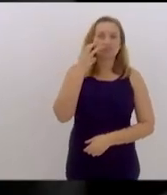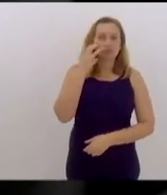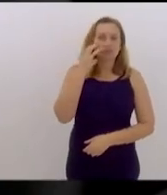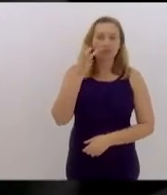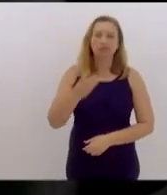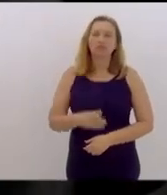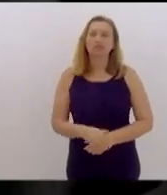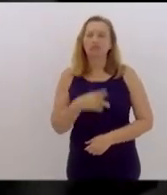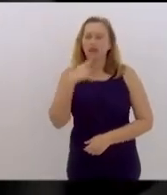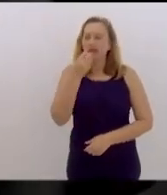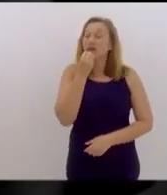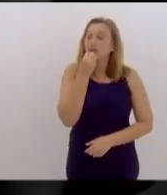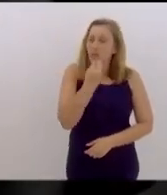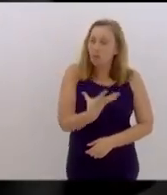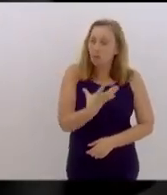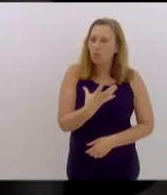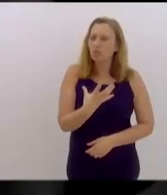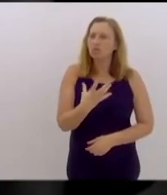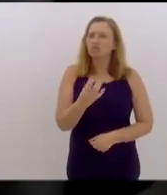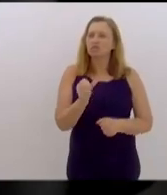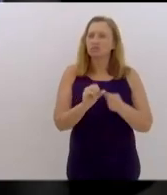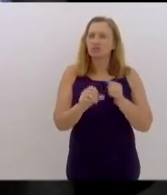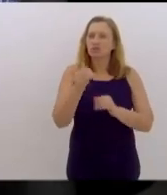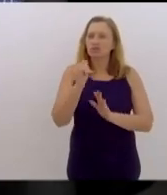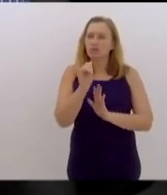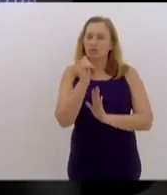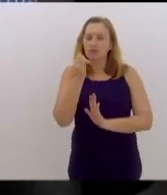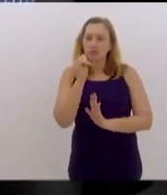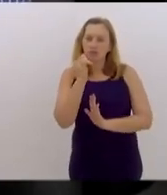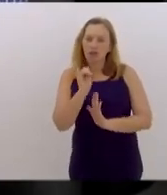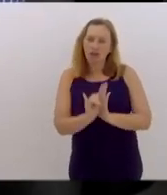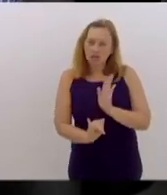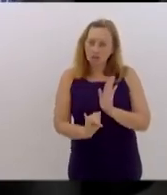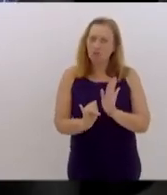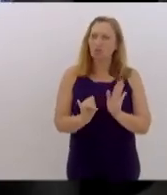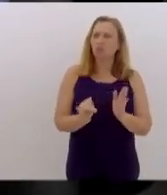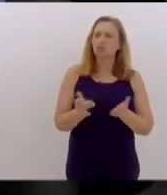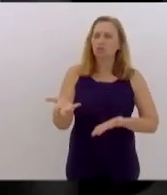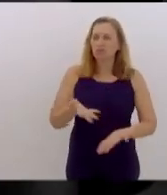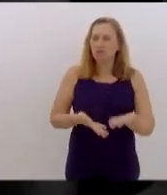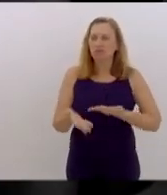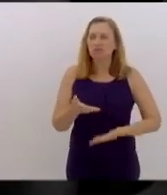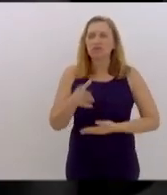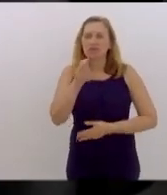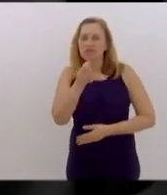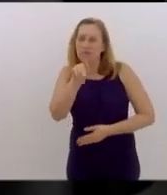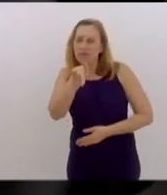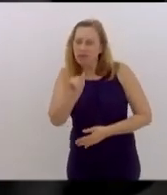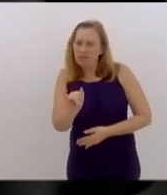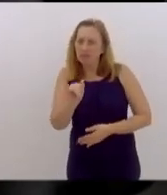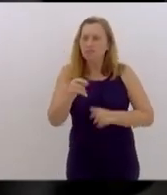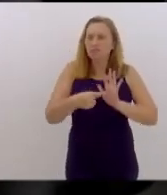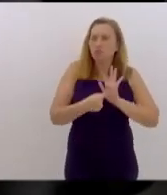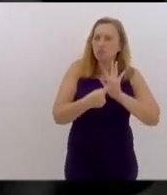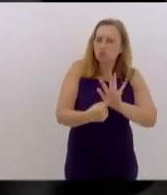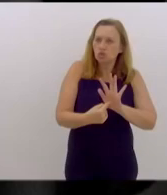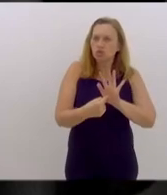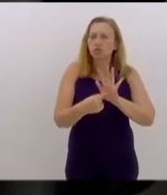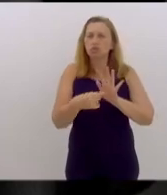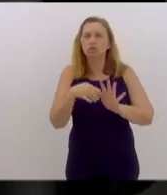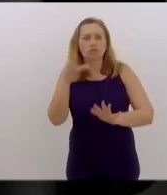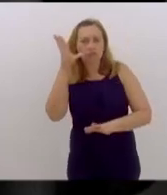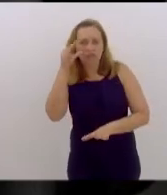dizer que é sempre bom quando a gente faz um relatório participativo e acho que essa CPI mostrou isso de uma forma